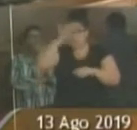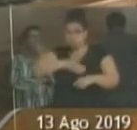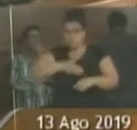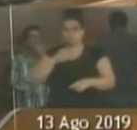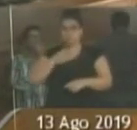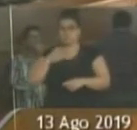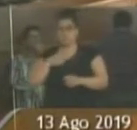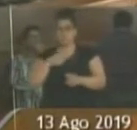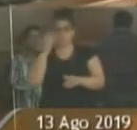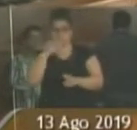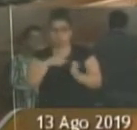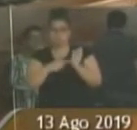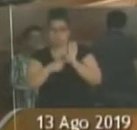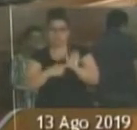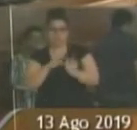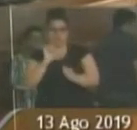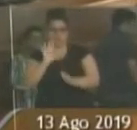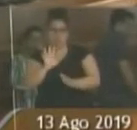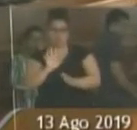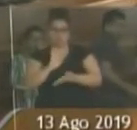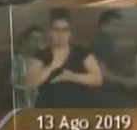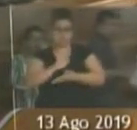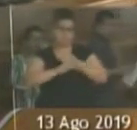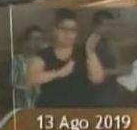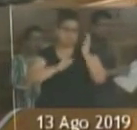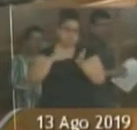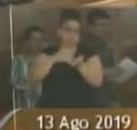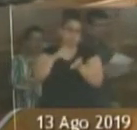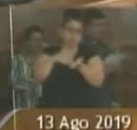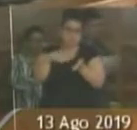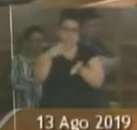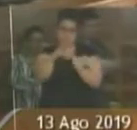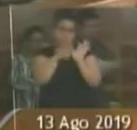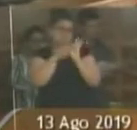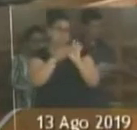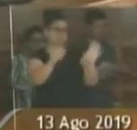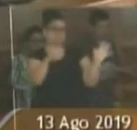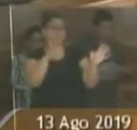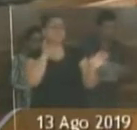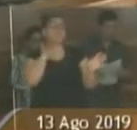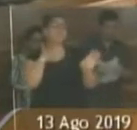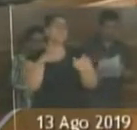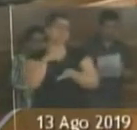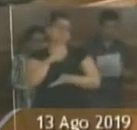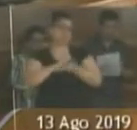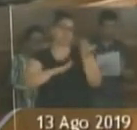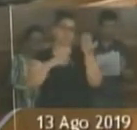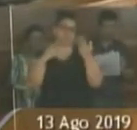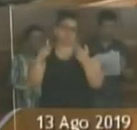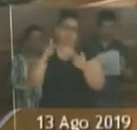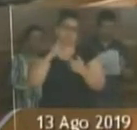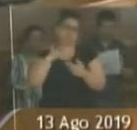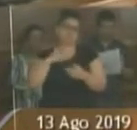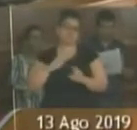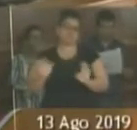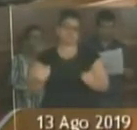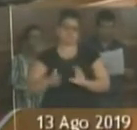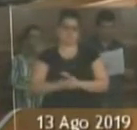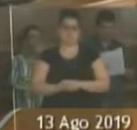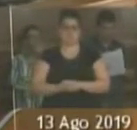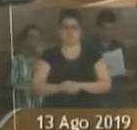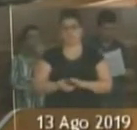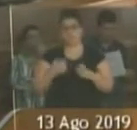números inventados. Somente isso. Com relação à viagem do secretário, ele fica à vontade para viajar para onde ele quiser. Não tem dúvida nenhuma. Agora, só gostaria